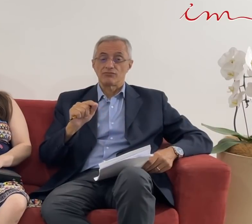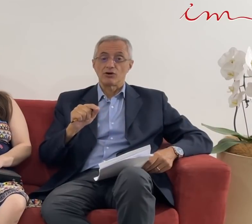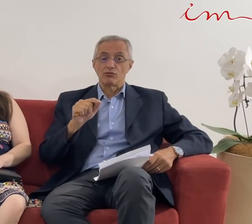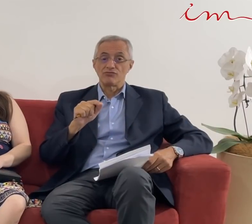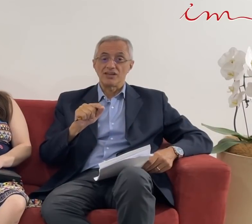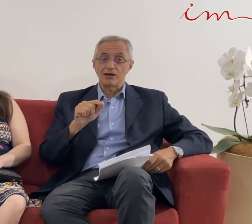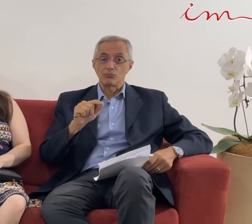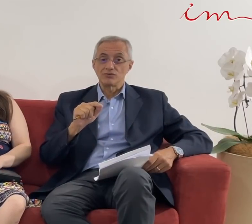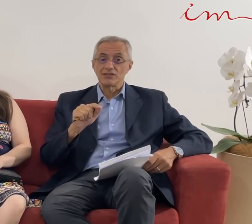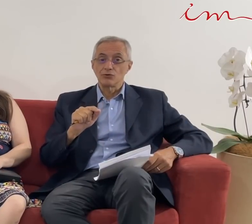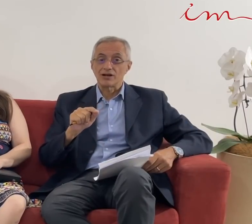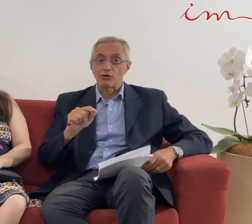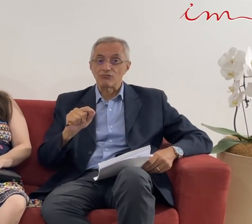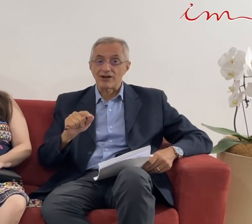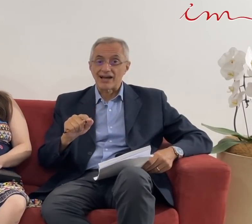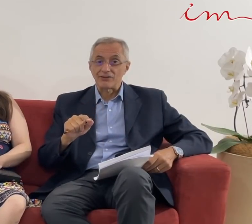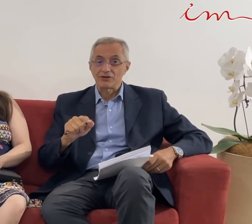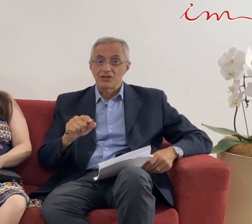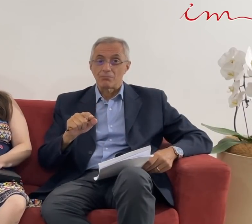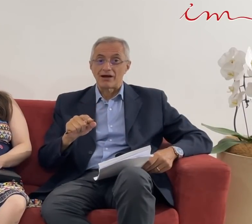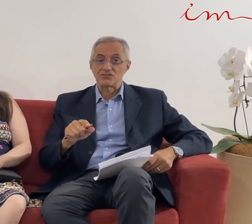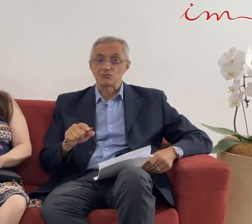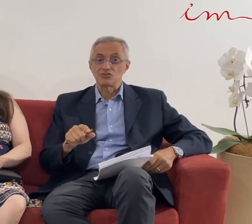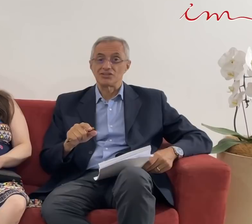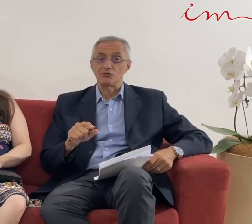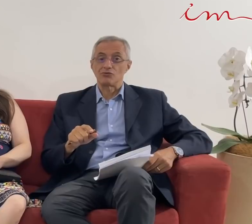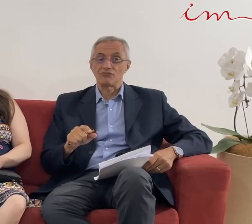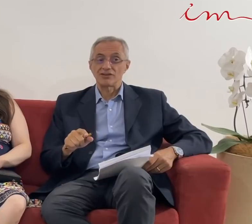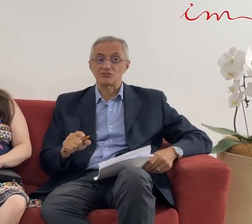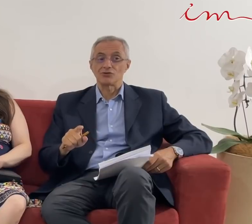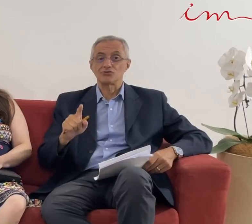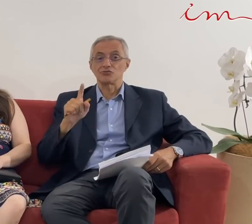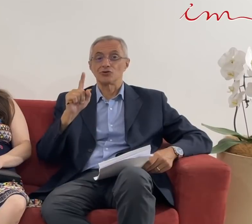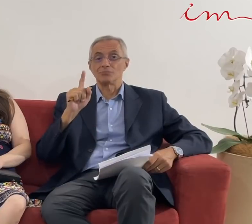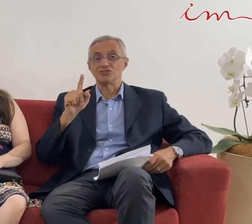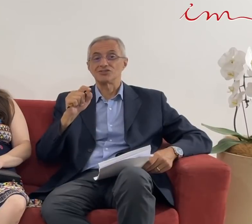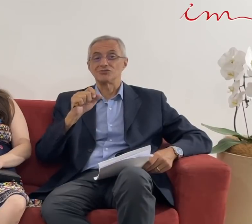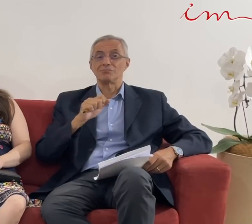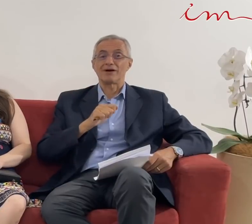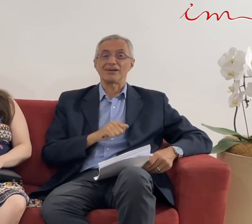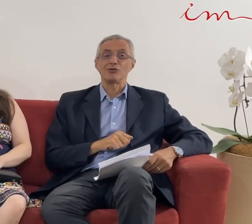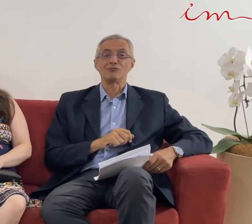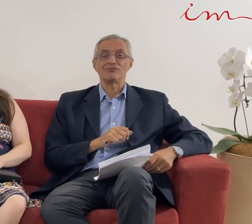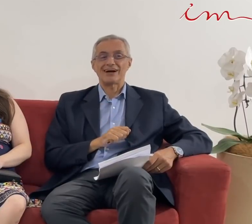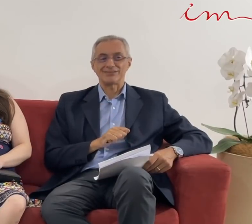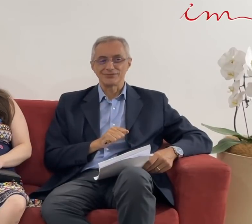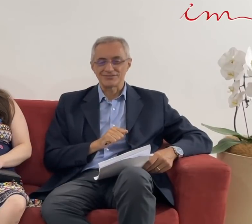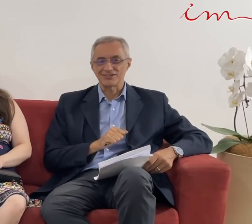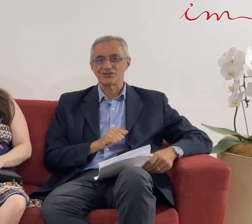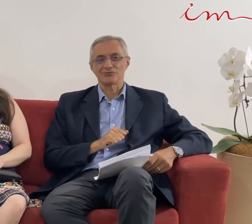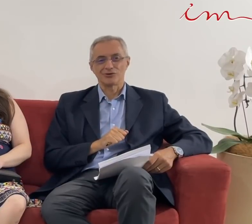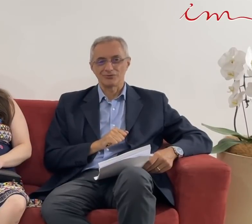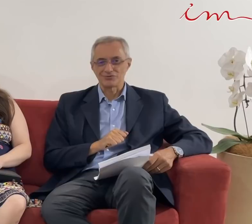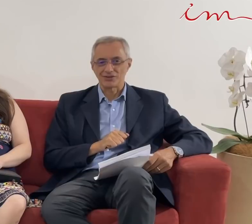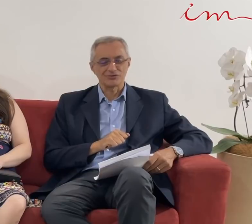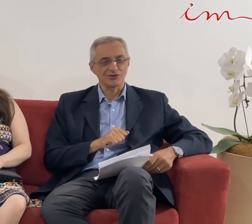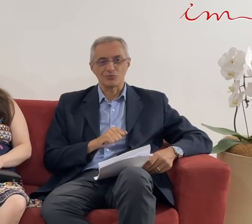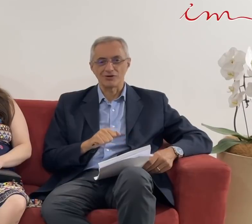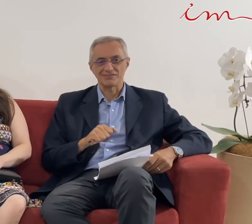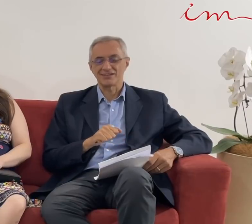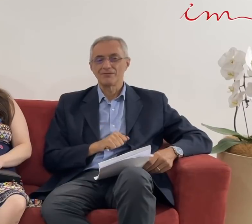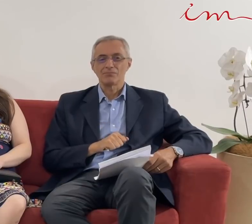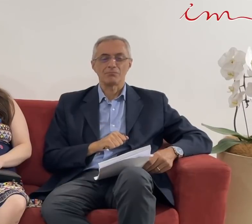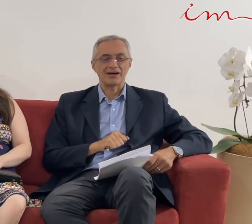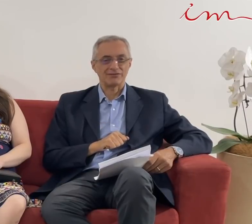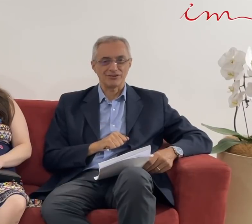calou, ele foi a ovelha muda no Calvário, mas hoje ele confessa o nosso nome diante do Pai. Louvado seja o nome do Senhor.